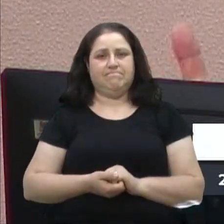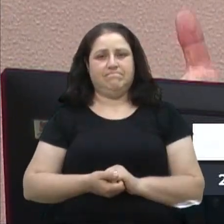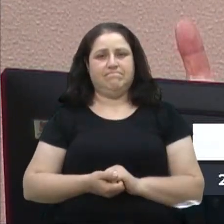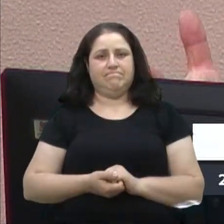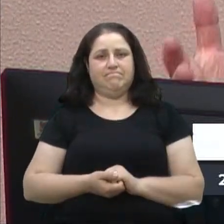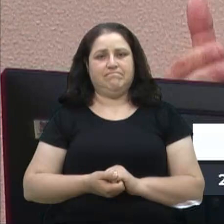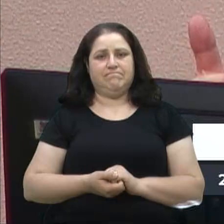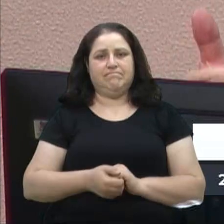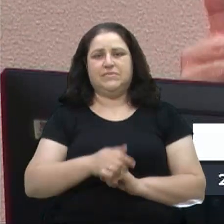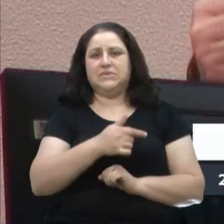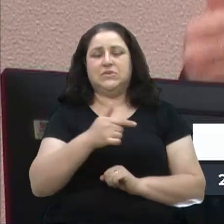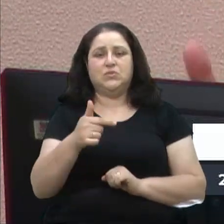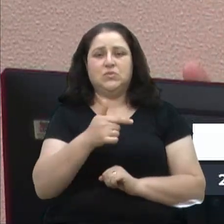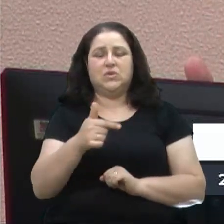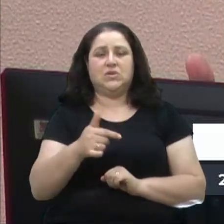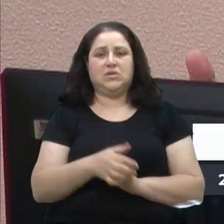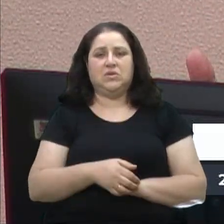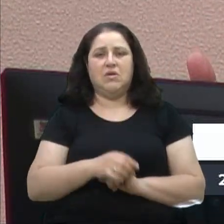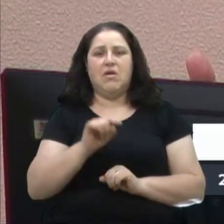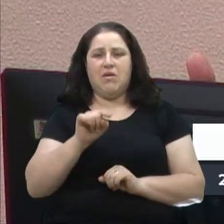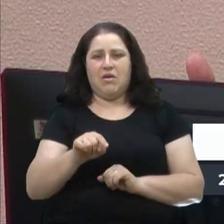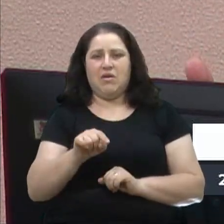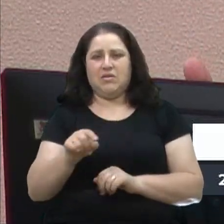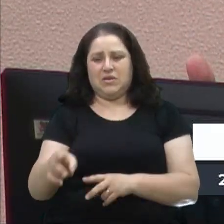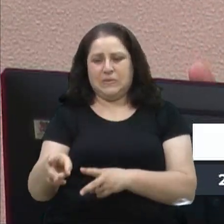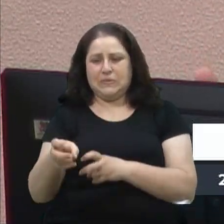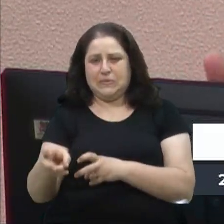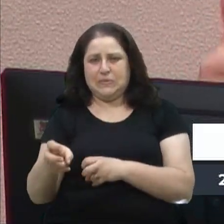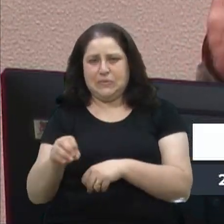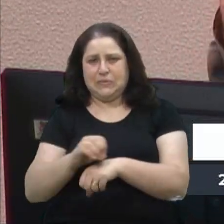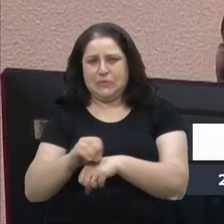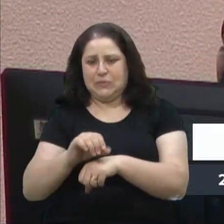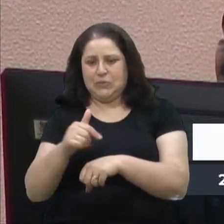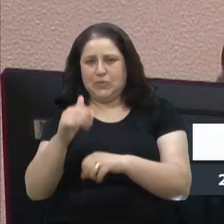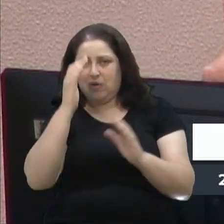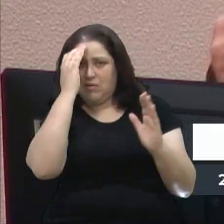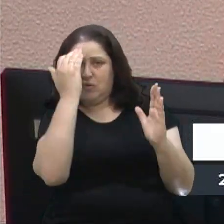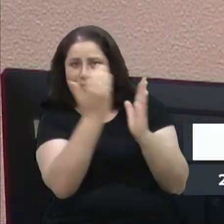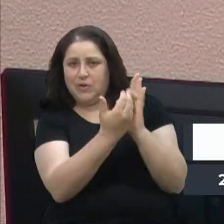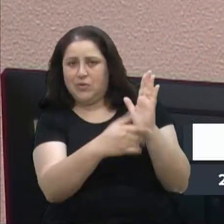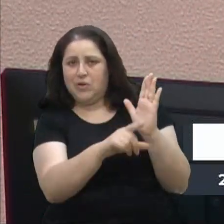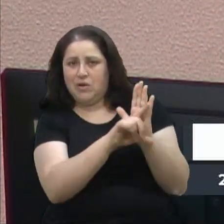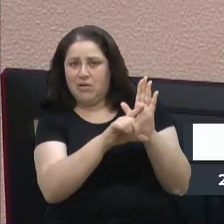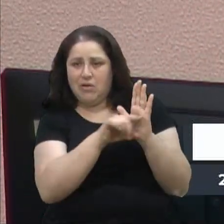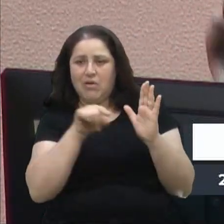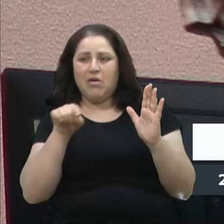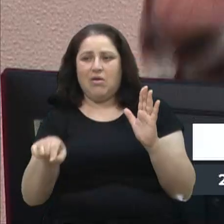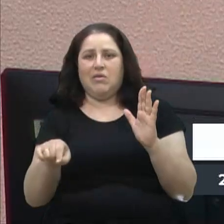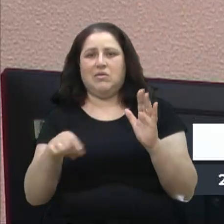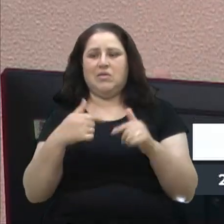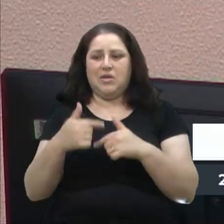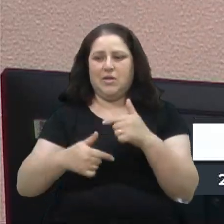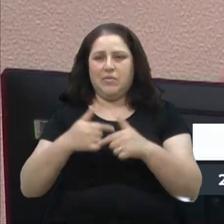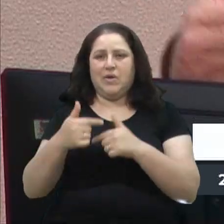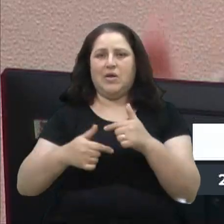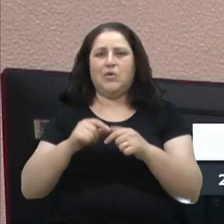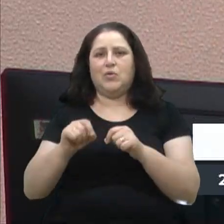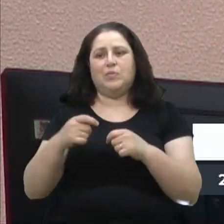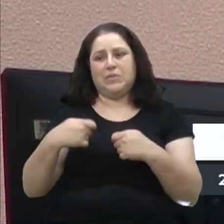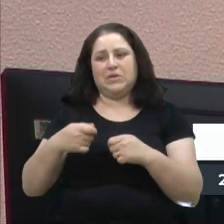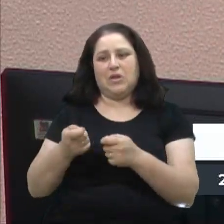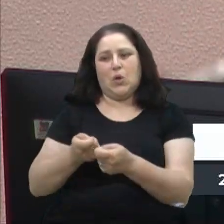E não tem, e essa mineração ilegal entra justamente nessa questão de controlar isso,